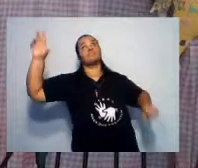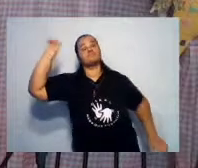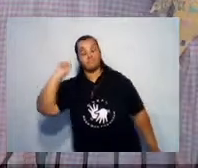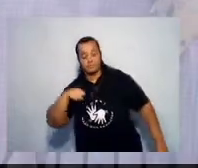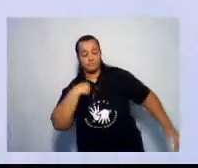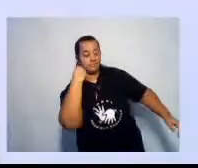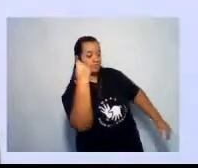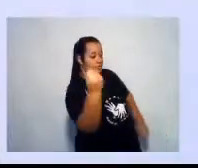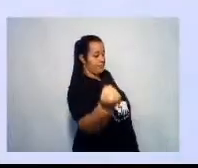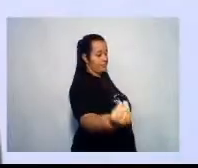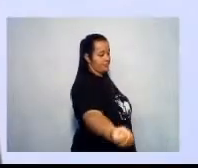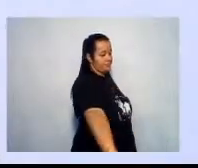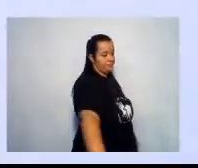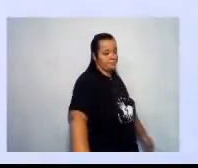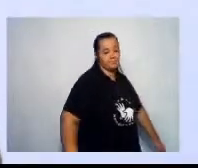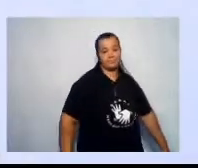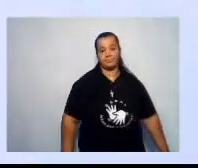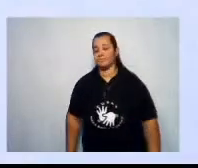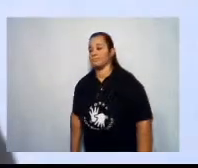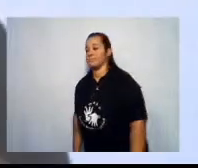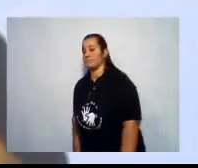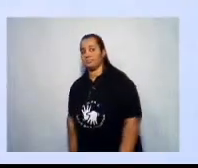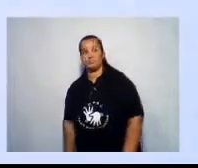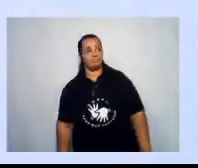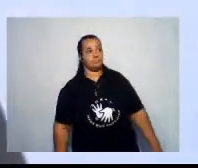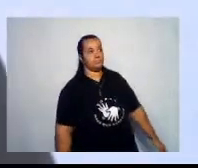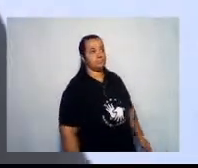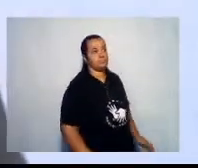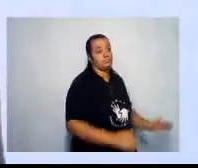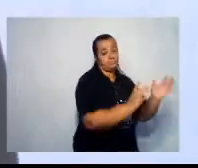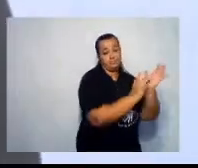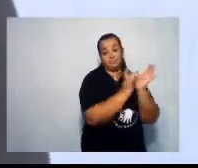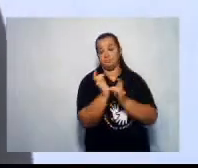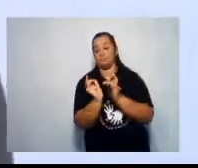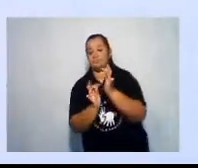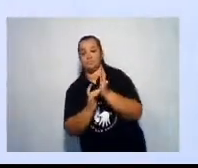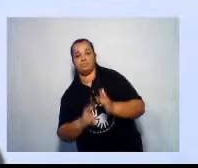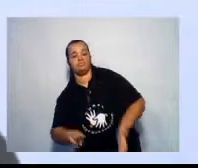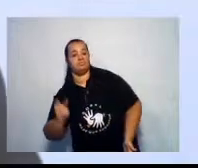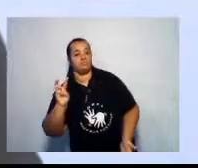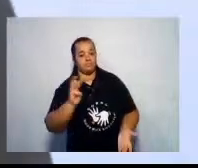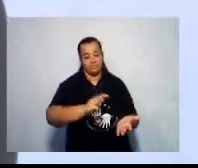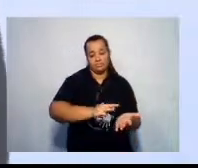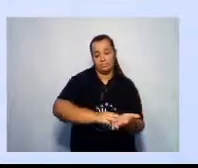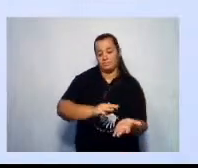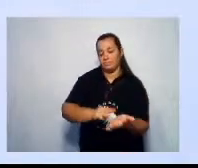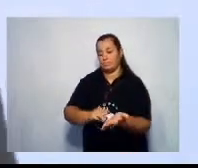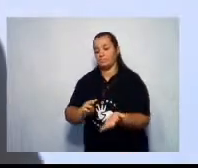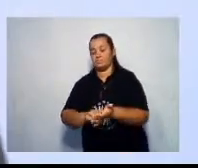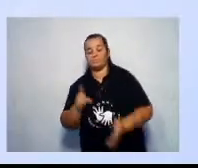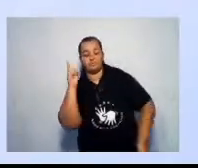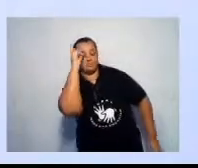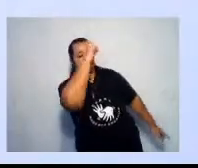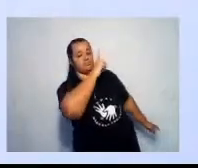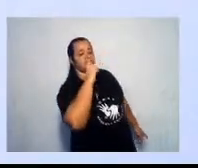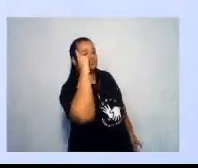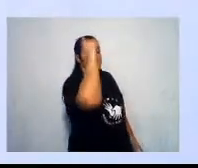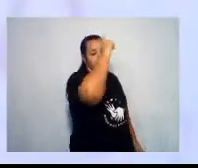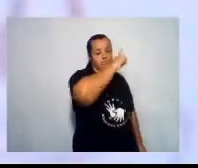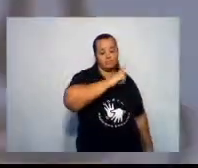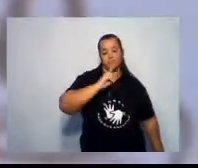já escuto os teus sinais, que tu virias numa manhã